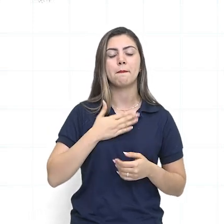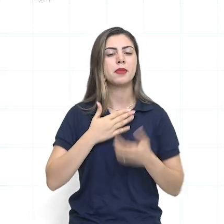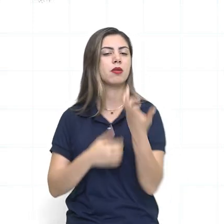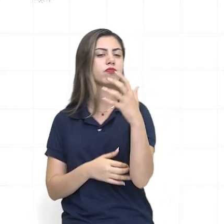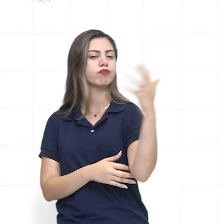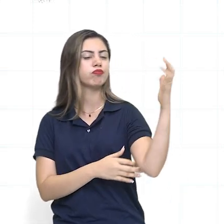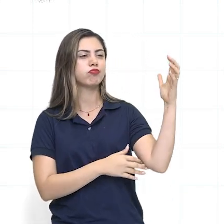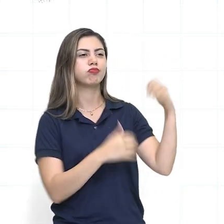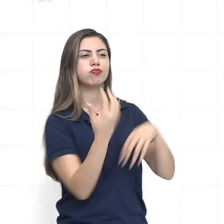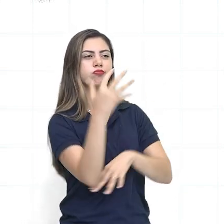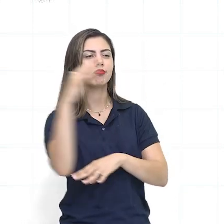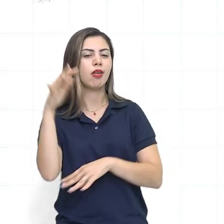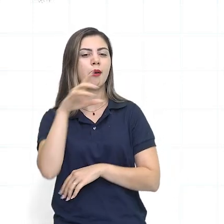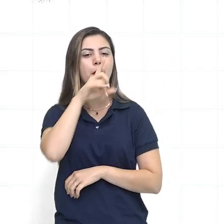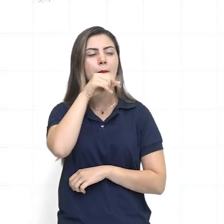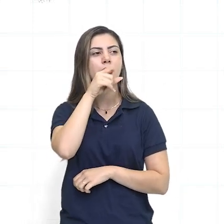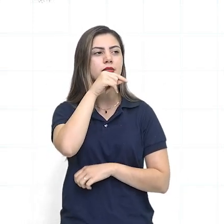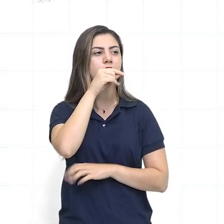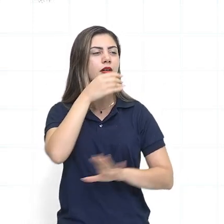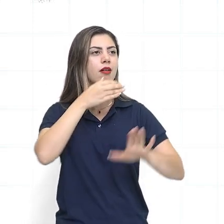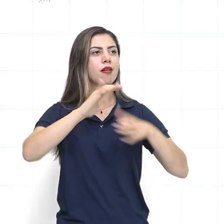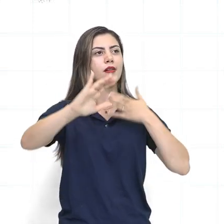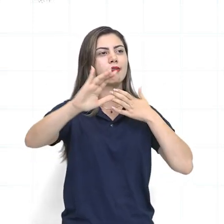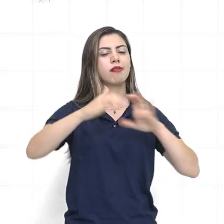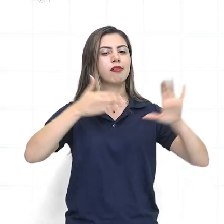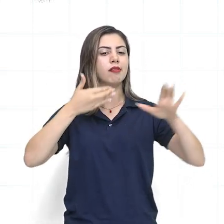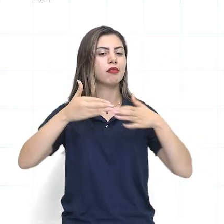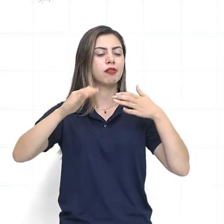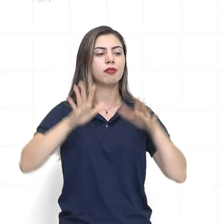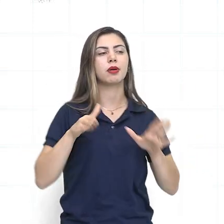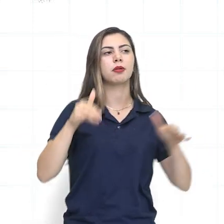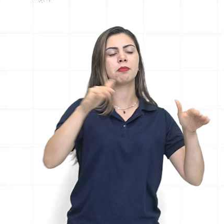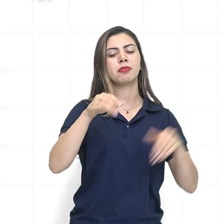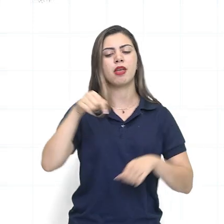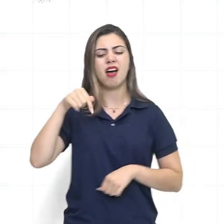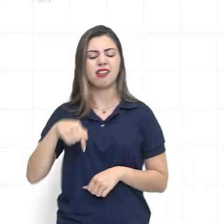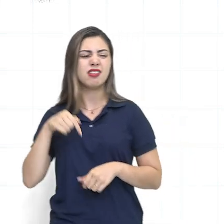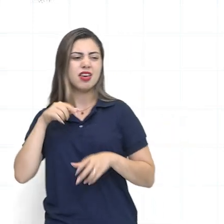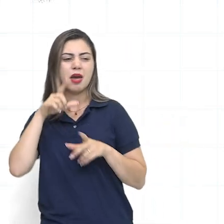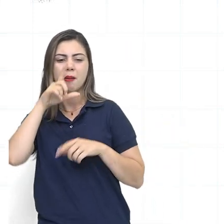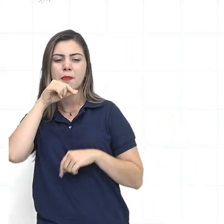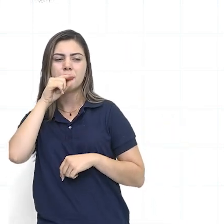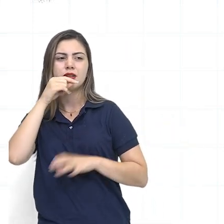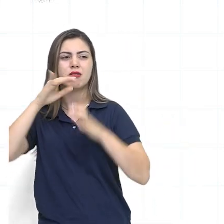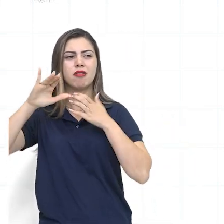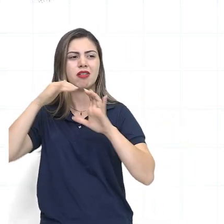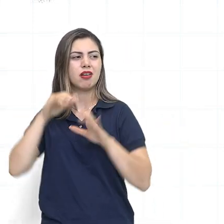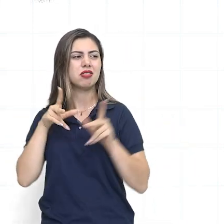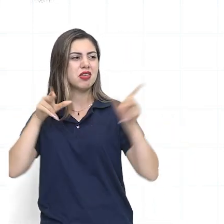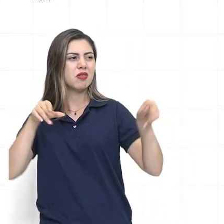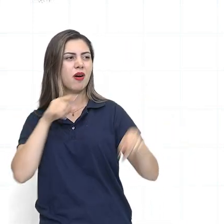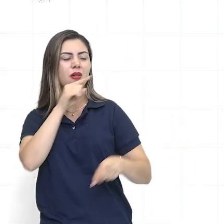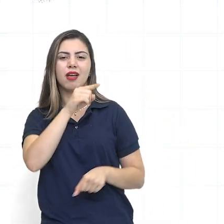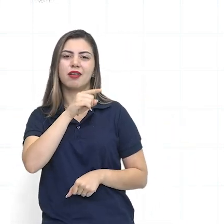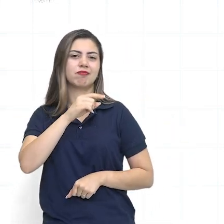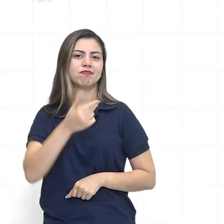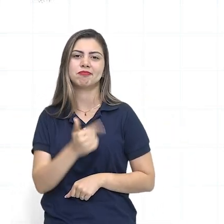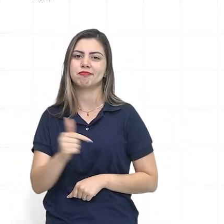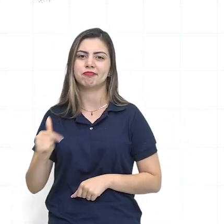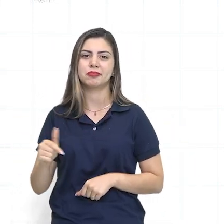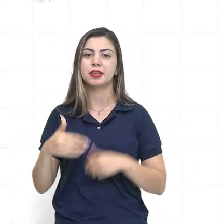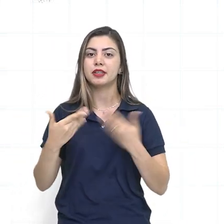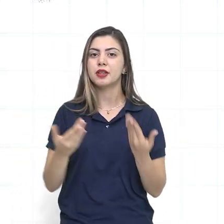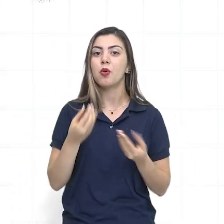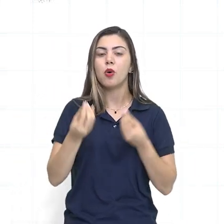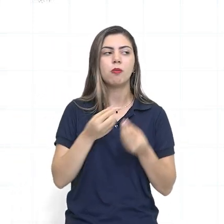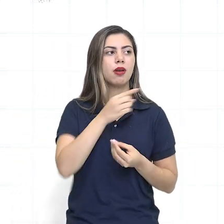terra tem palmeiras, onde canta o sabiá. As aves que aqui gorjeiam, não gorjeiam como lá. Então, ele está exaltando as coisas do Brasil